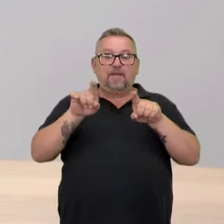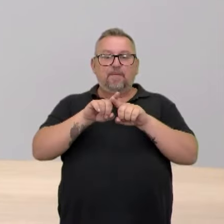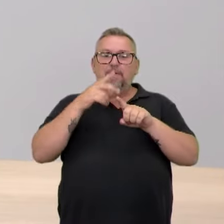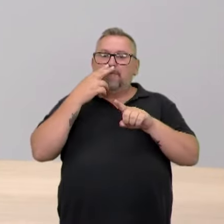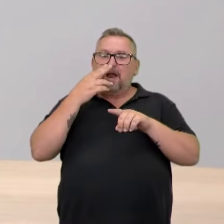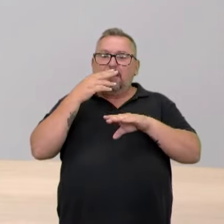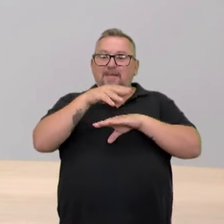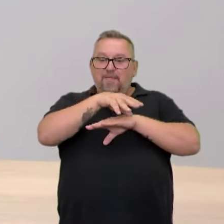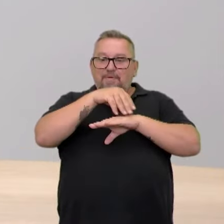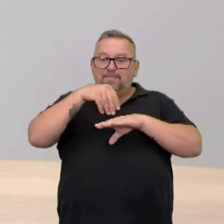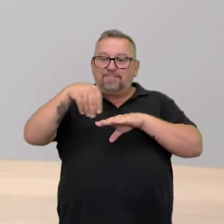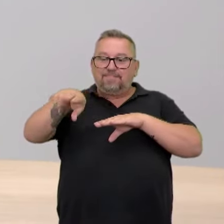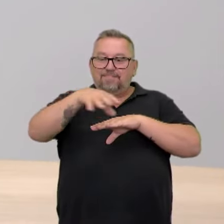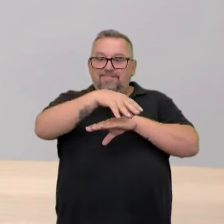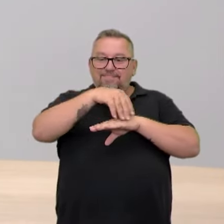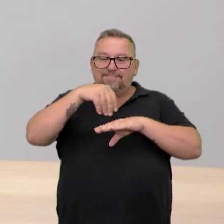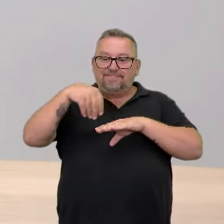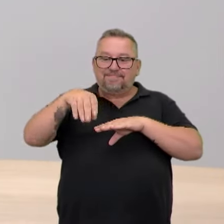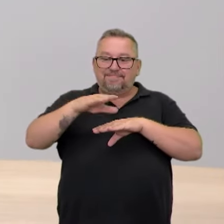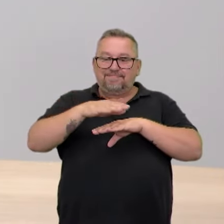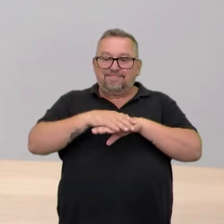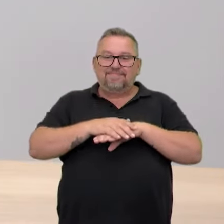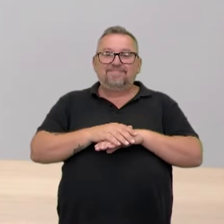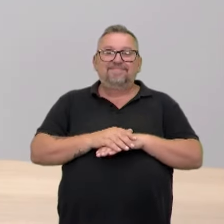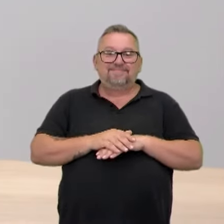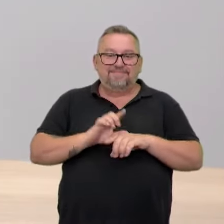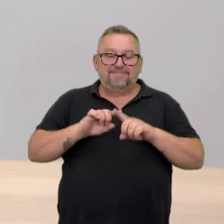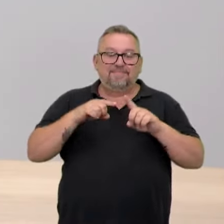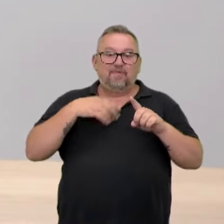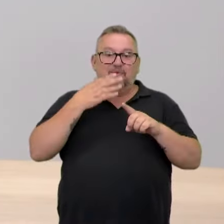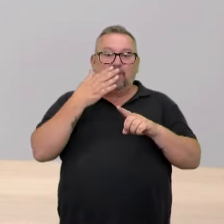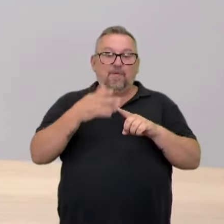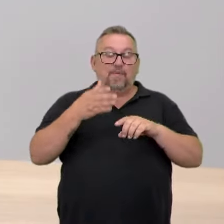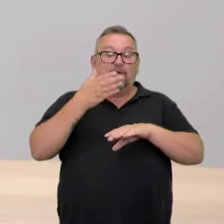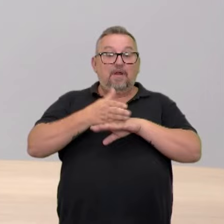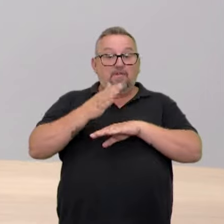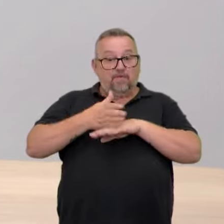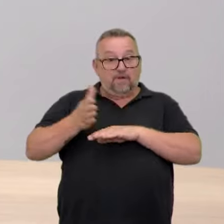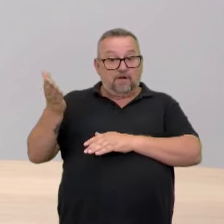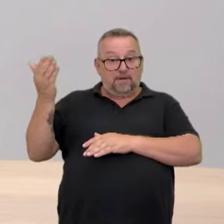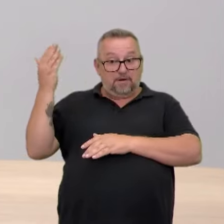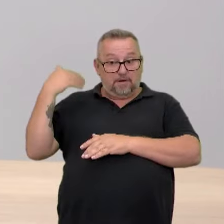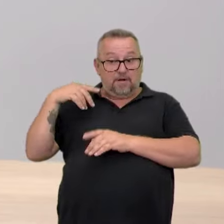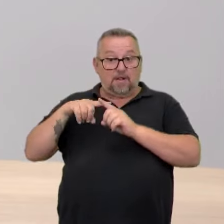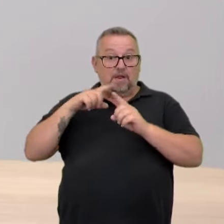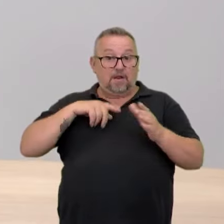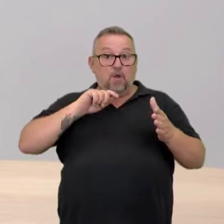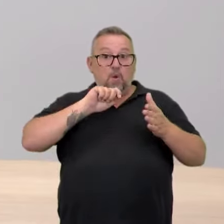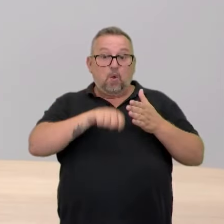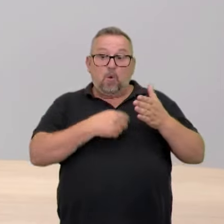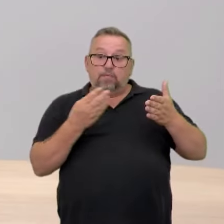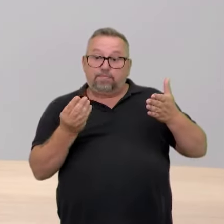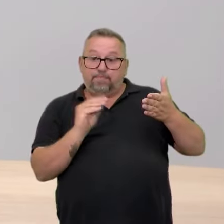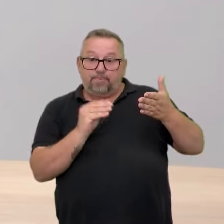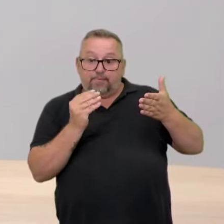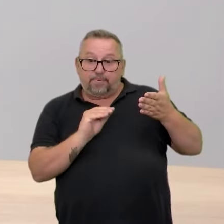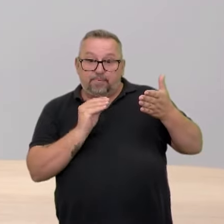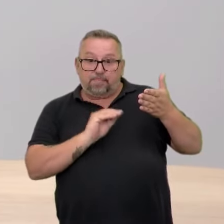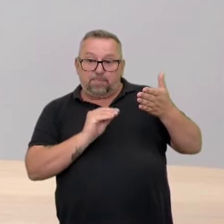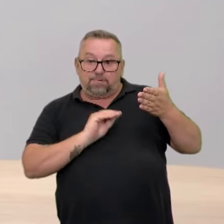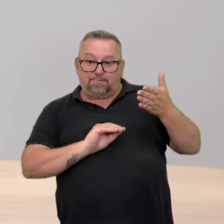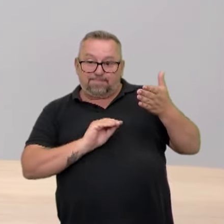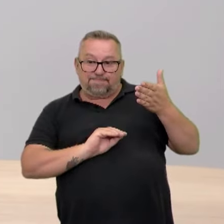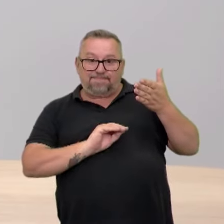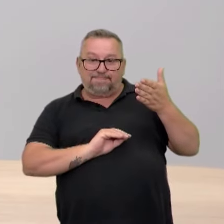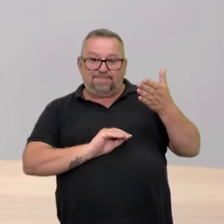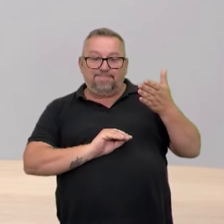compartilhamento, Então, isso foi pedido nas atividades anteriores. Então, esses registros que a gente pede durante o percurso aí